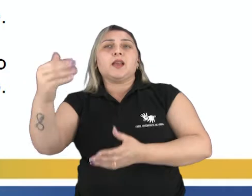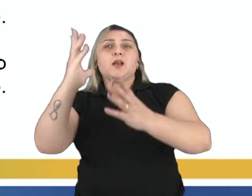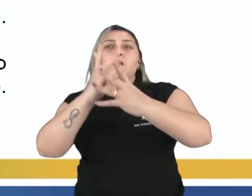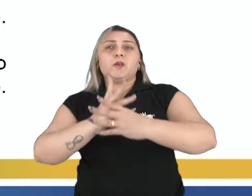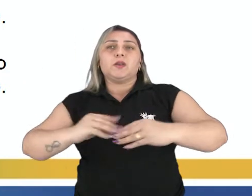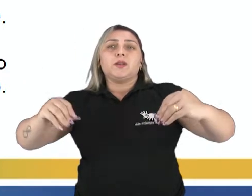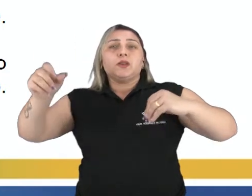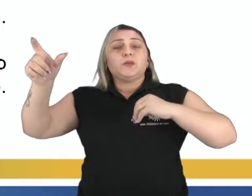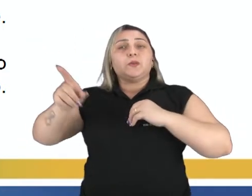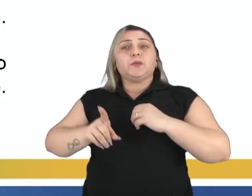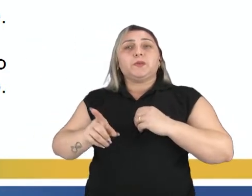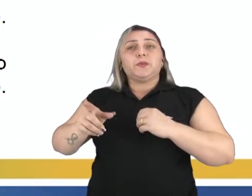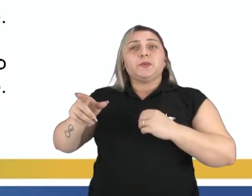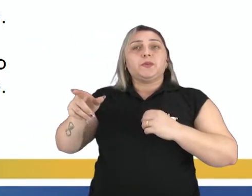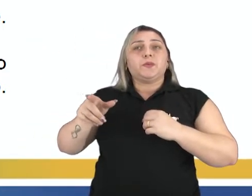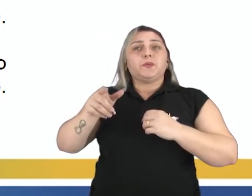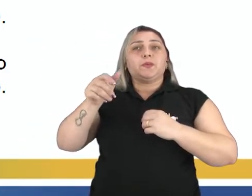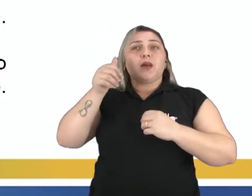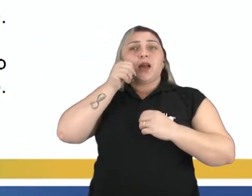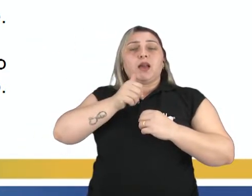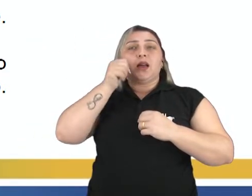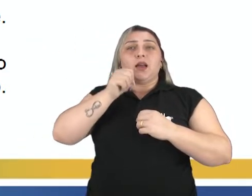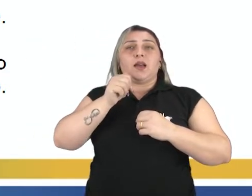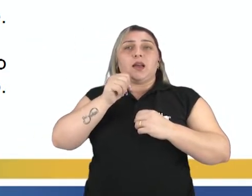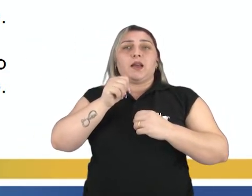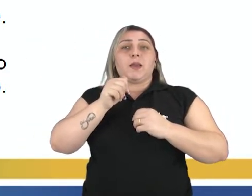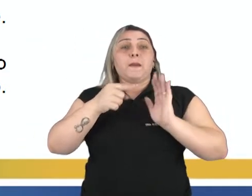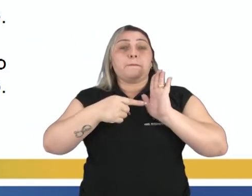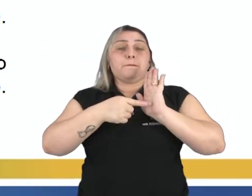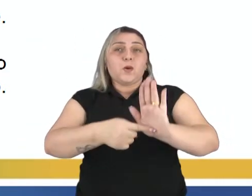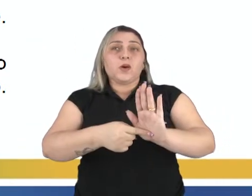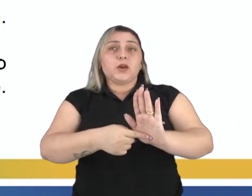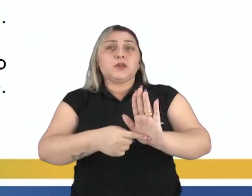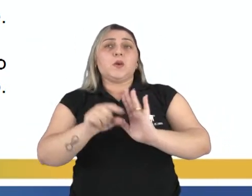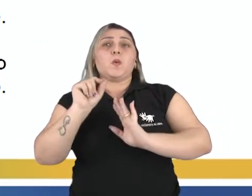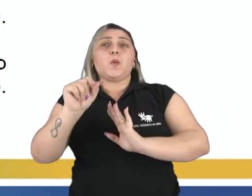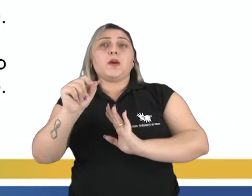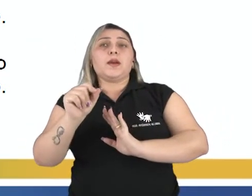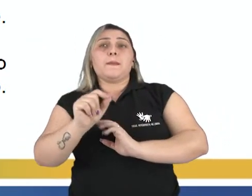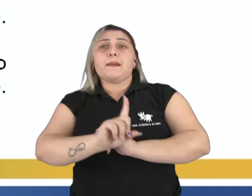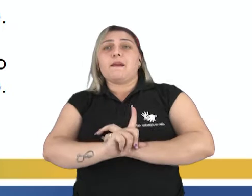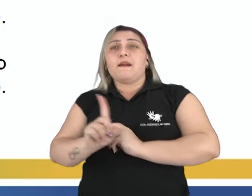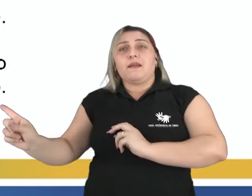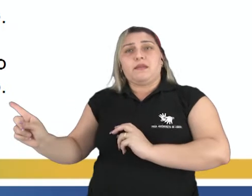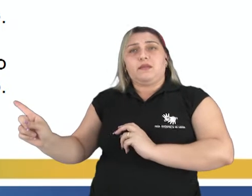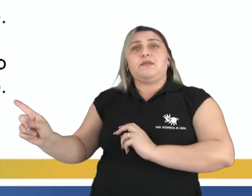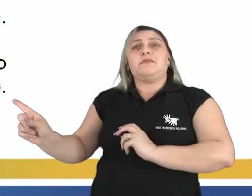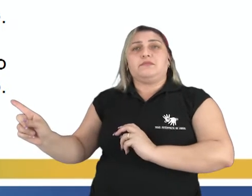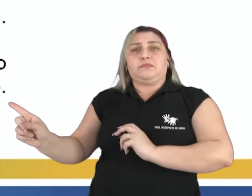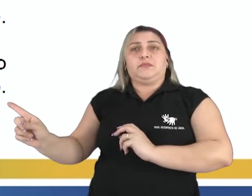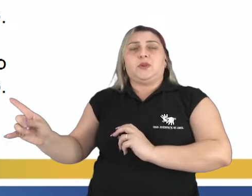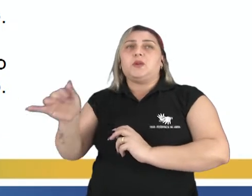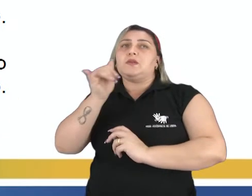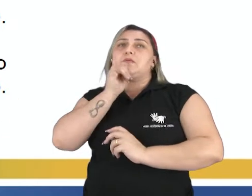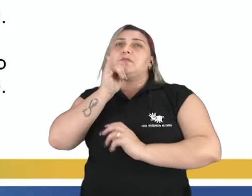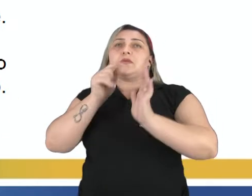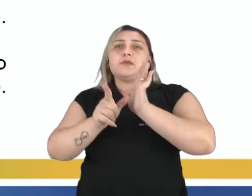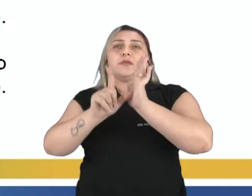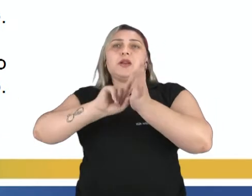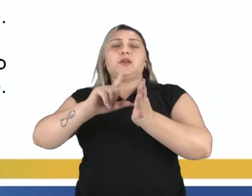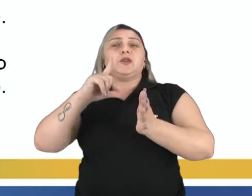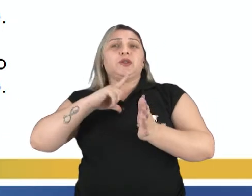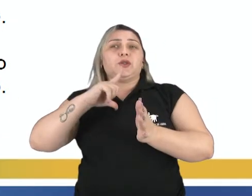desaparece e todas as evidências apontam para ele é o conflito né lá no exemplo anterior